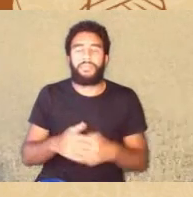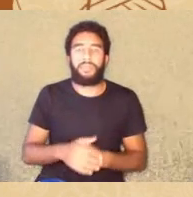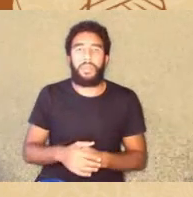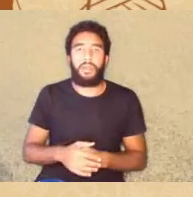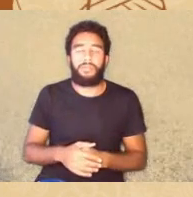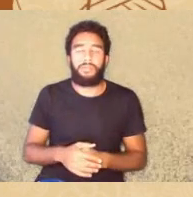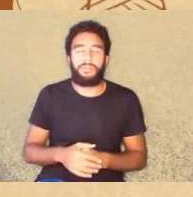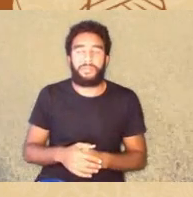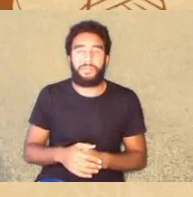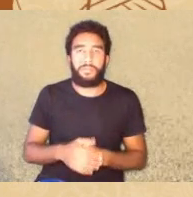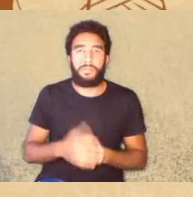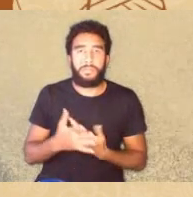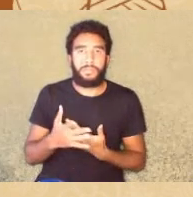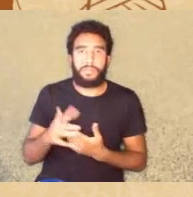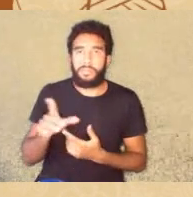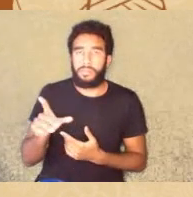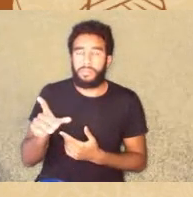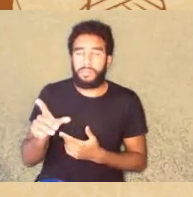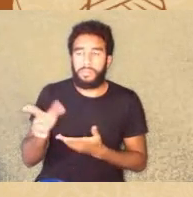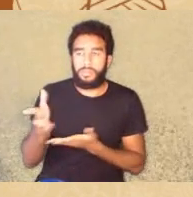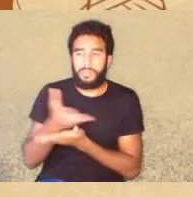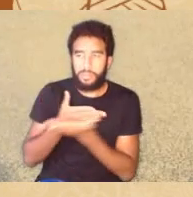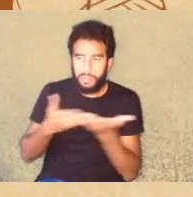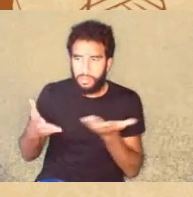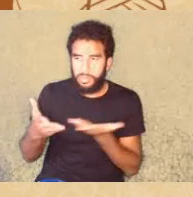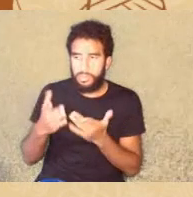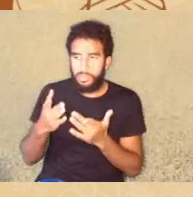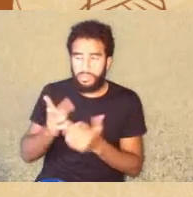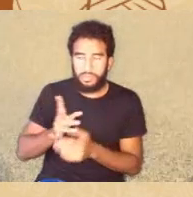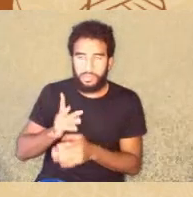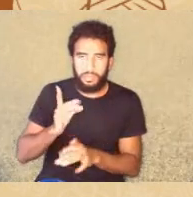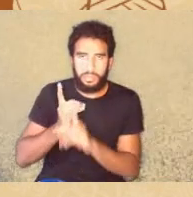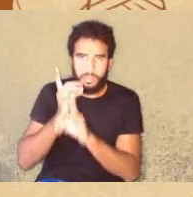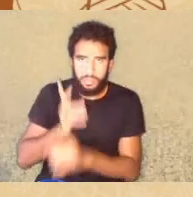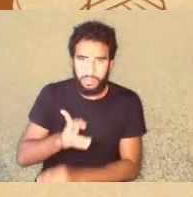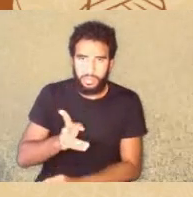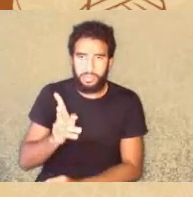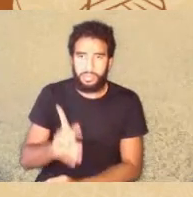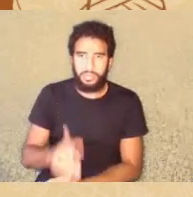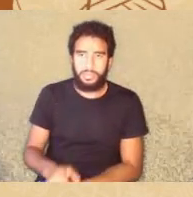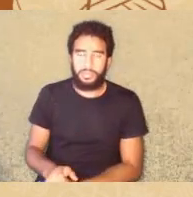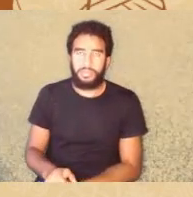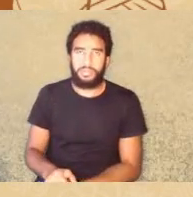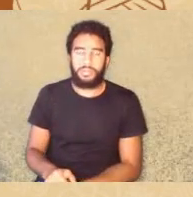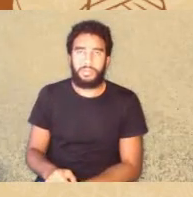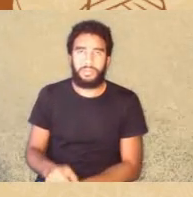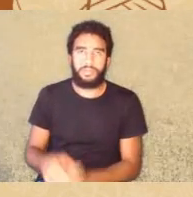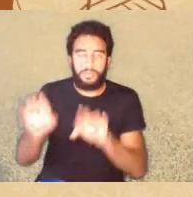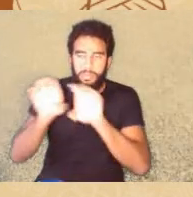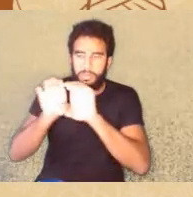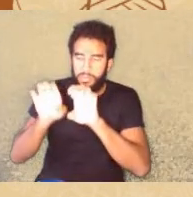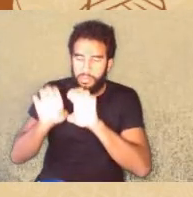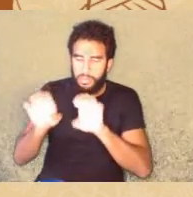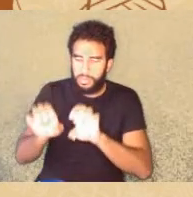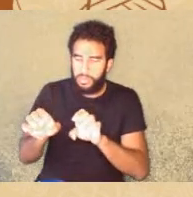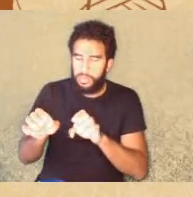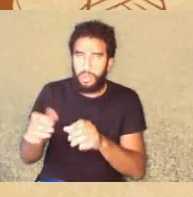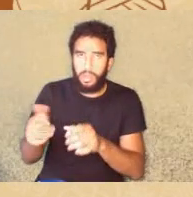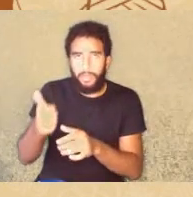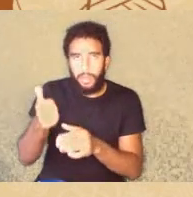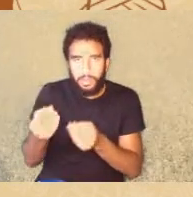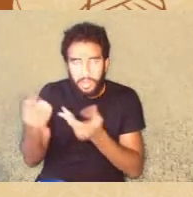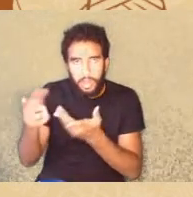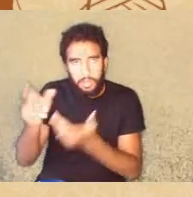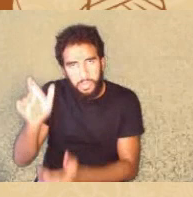produz coletividade, produz um modo de enxergar a vida, assim, estrutura o sujeito de fato, né? E aí eu penso como é que a gente está assim, ainda